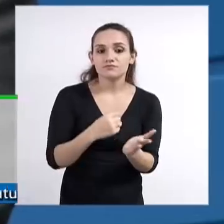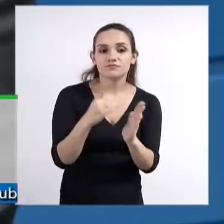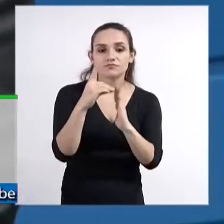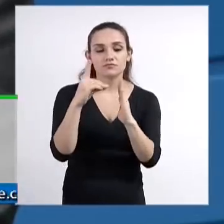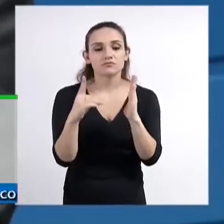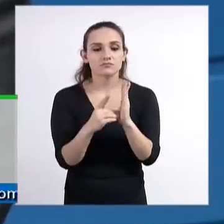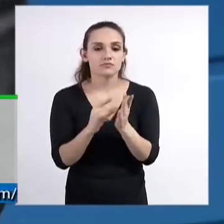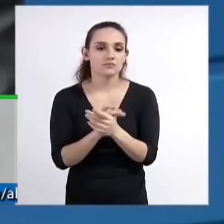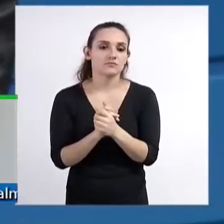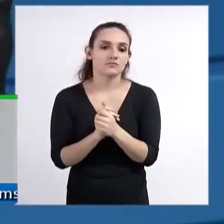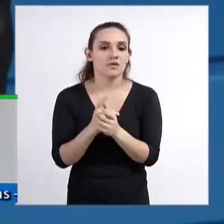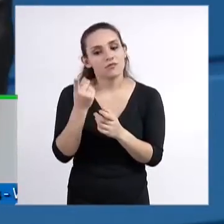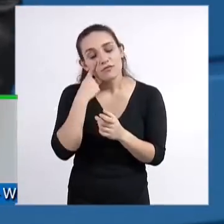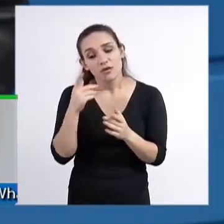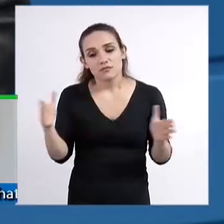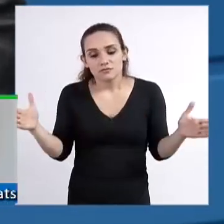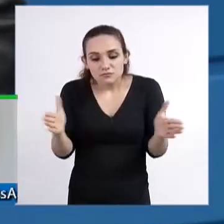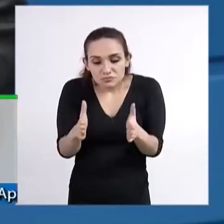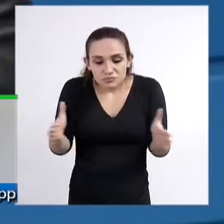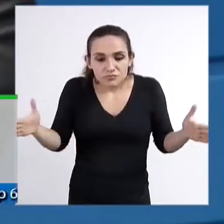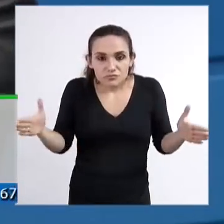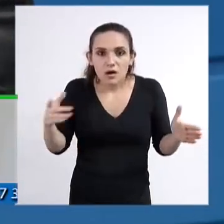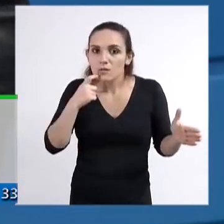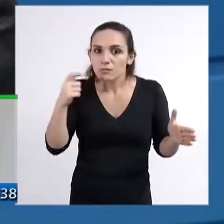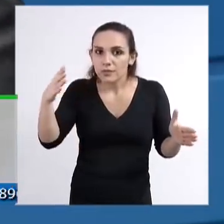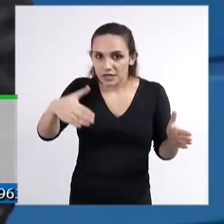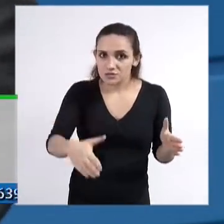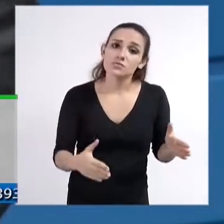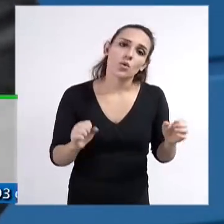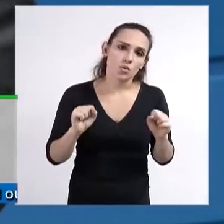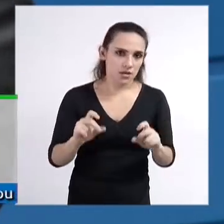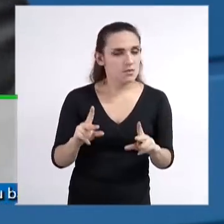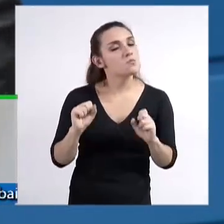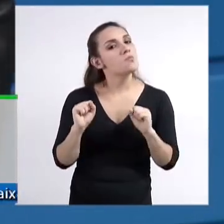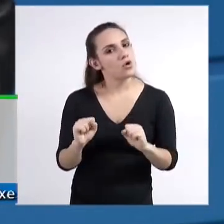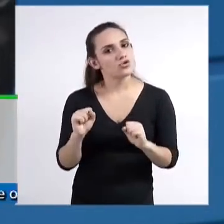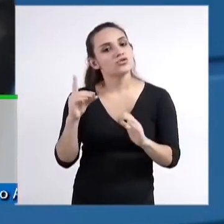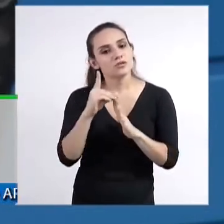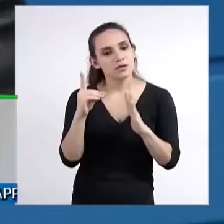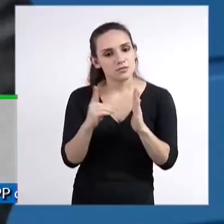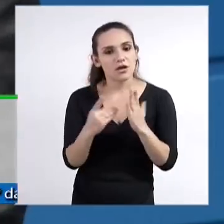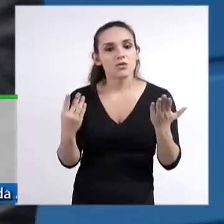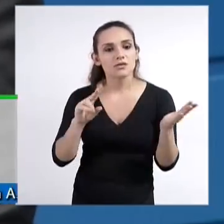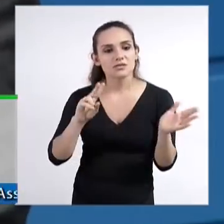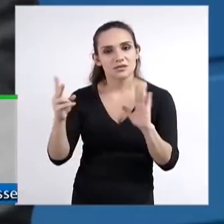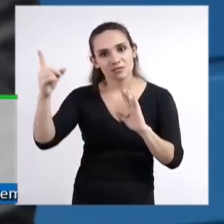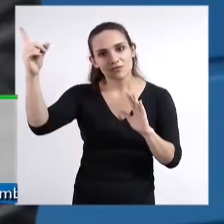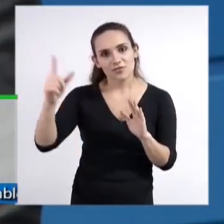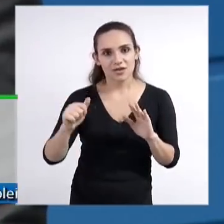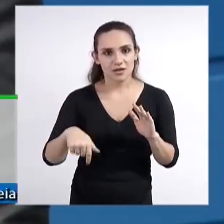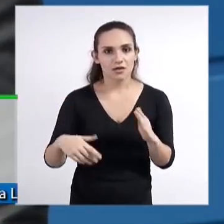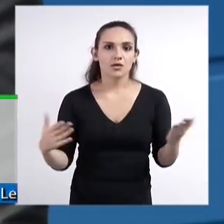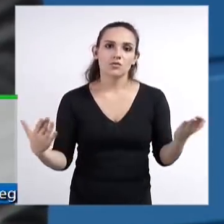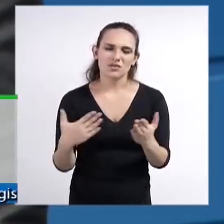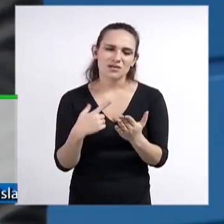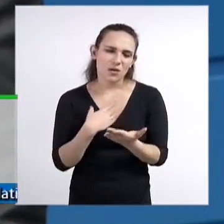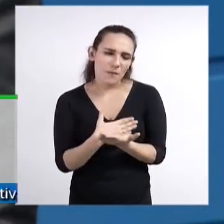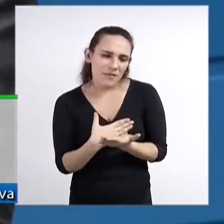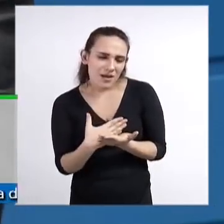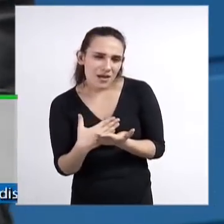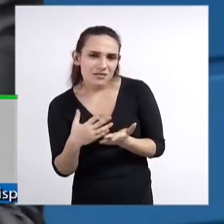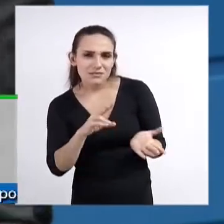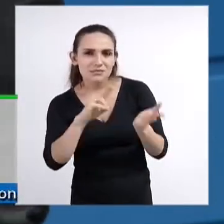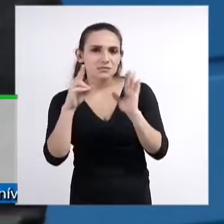tamanho dos peixes, né? Então, esse decreto deve vir ainda essa semana, no mais tardar no começo da semana que